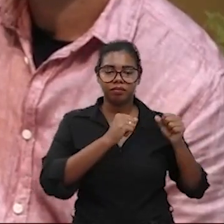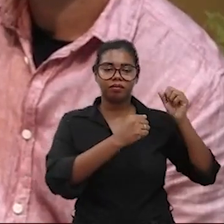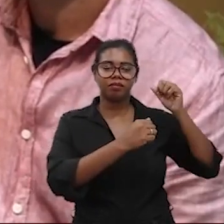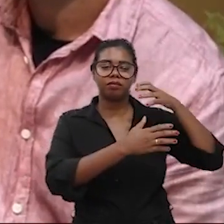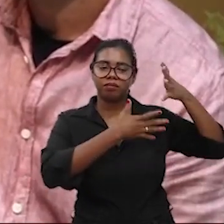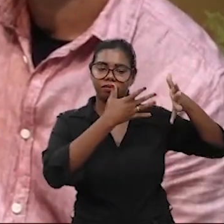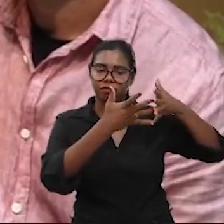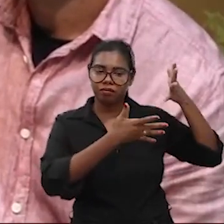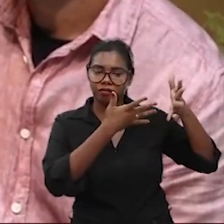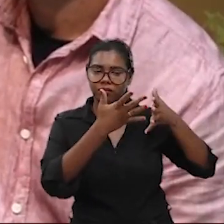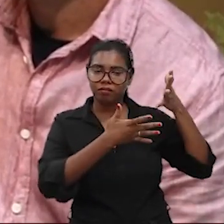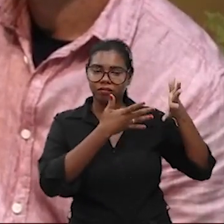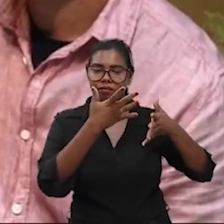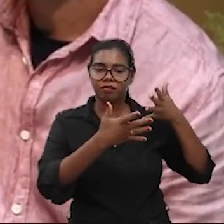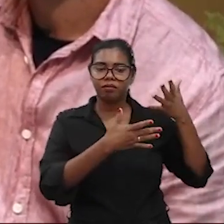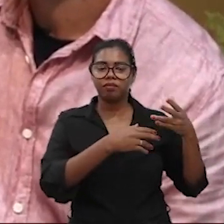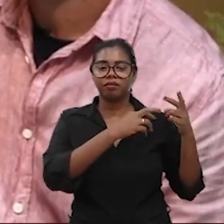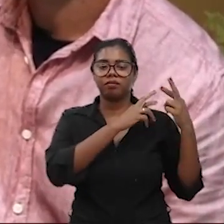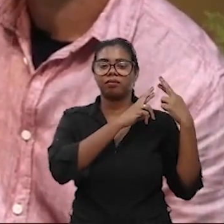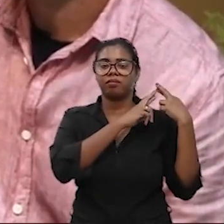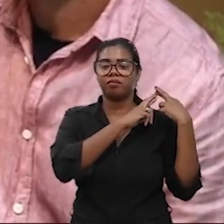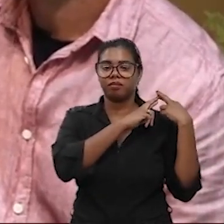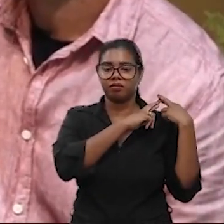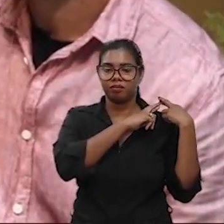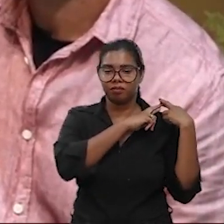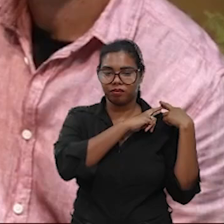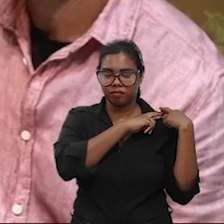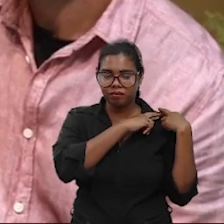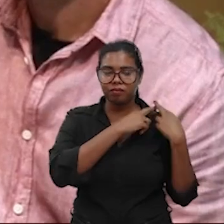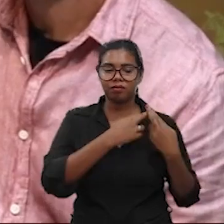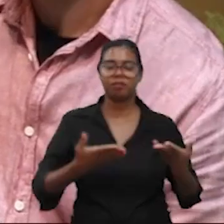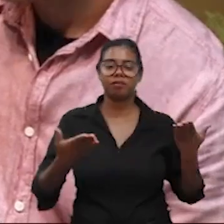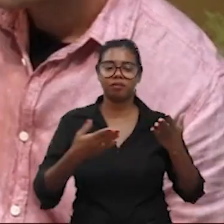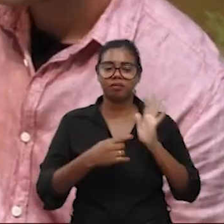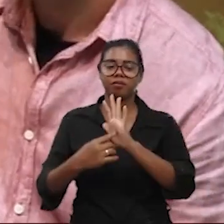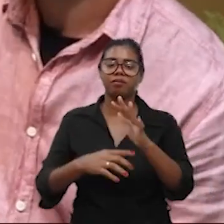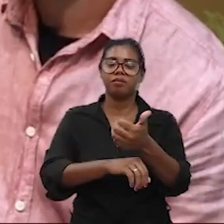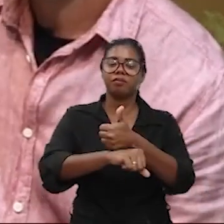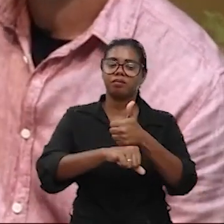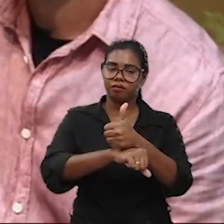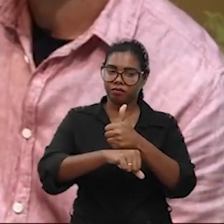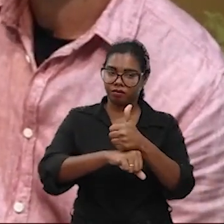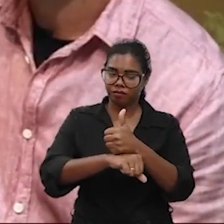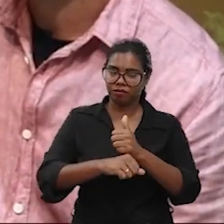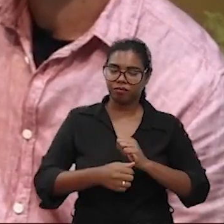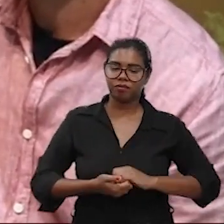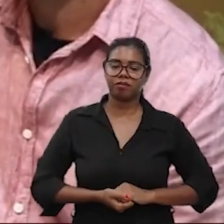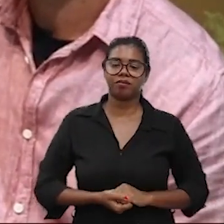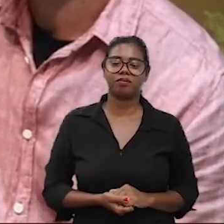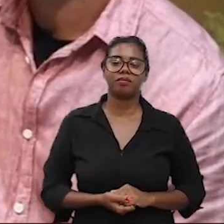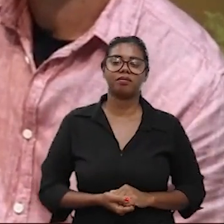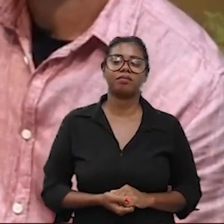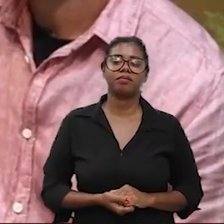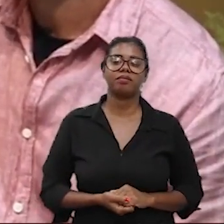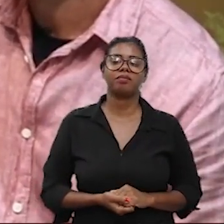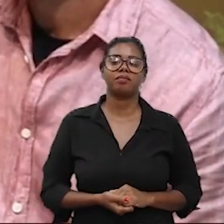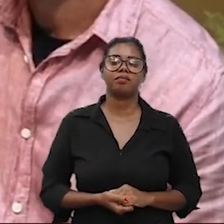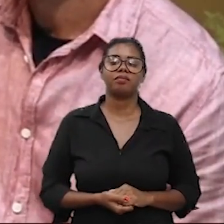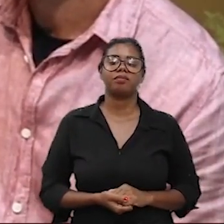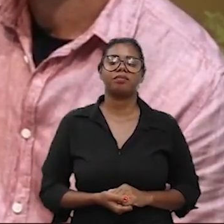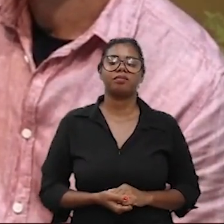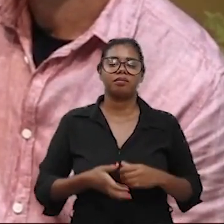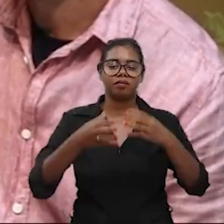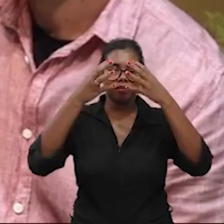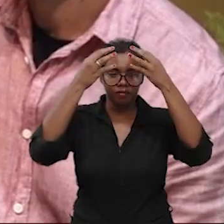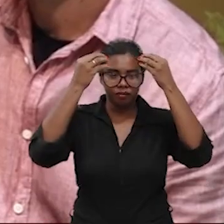Libras, eu estou fazendo naquele momento como profissional. Então, preciso me desligar, claro,